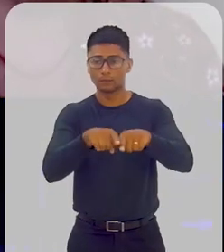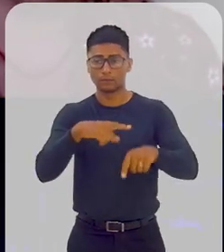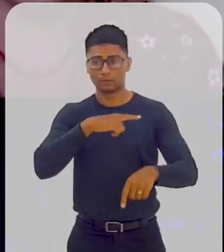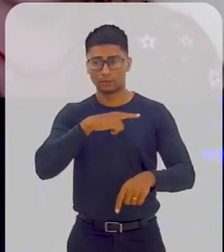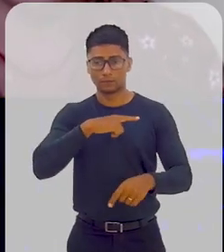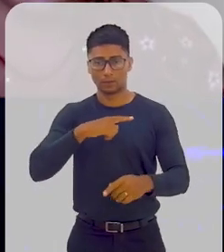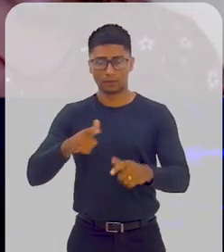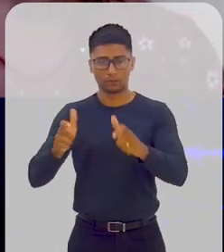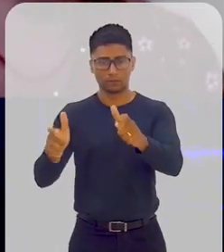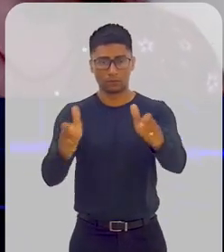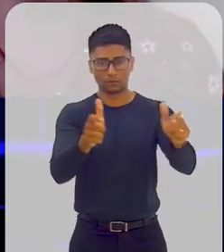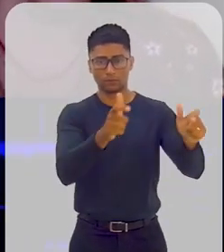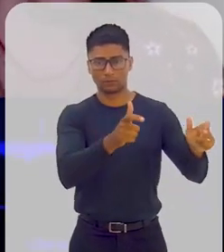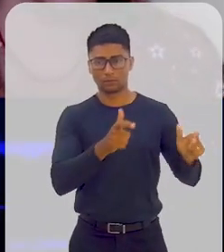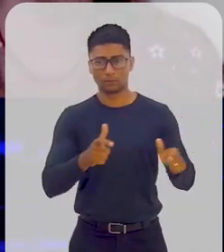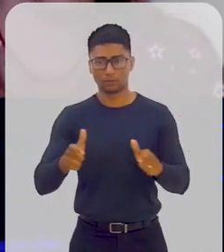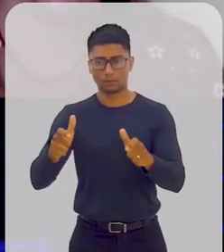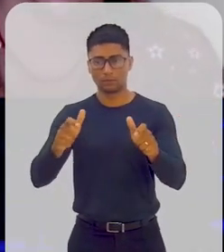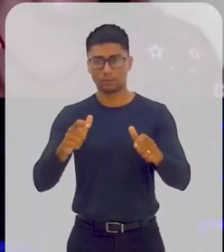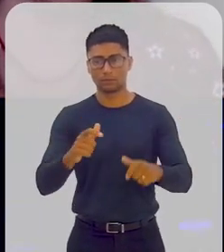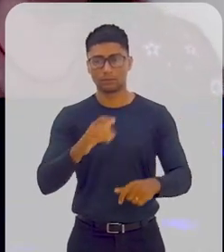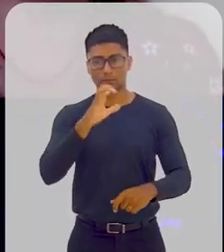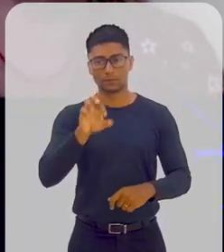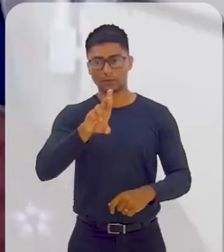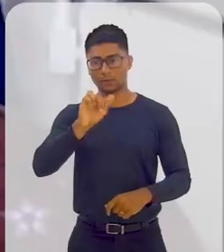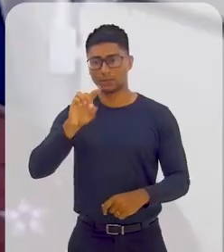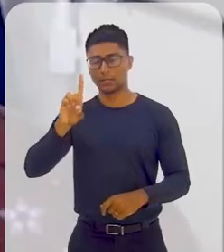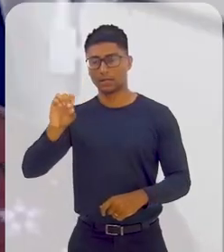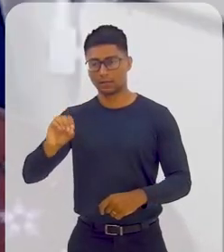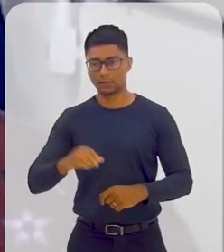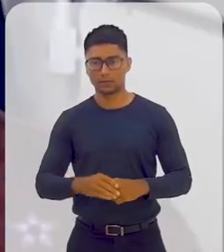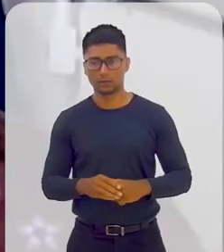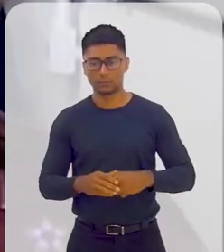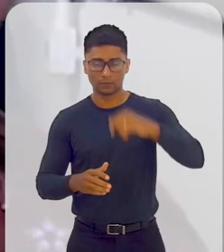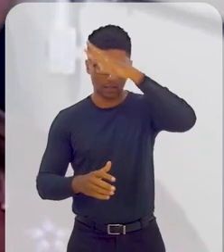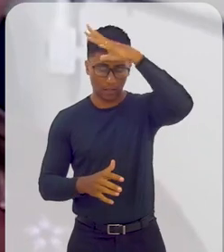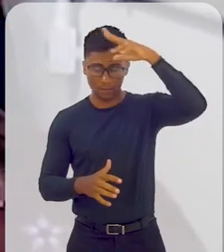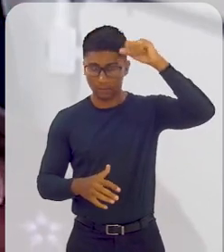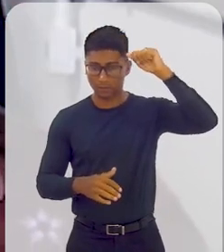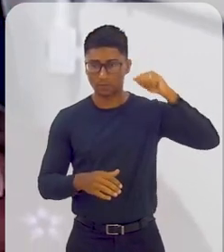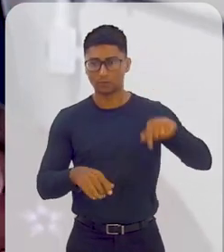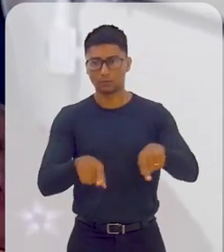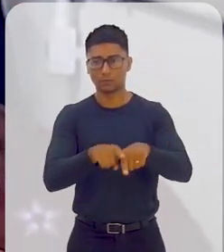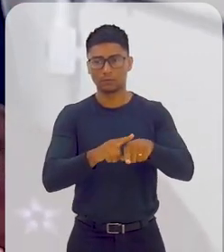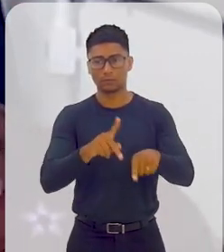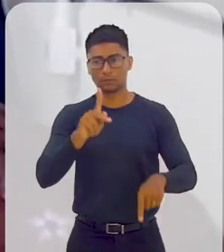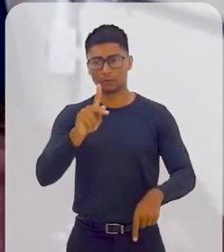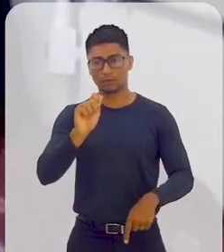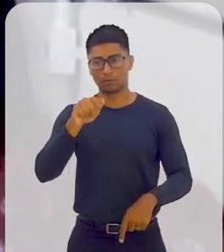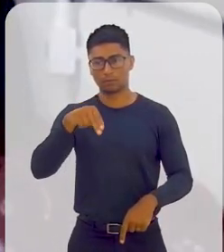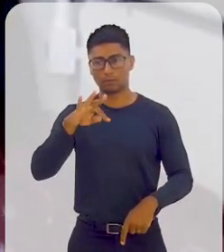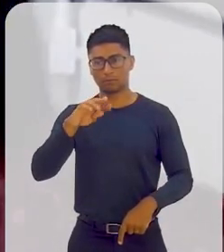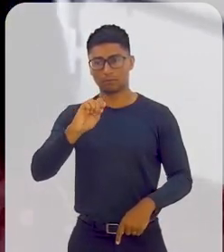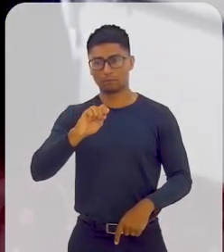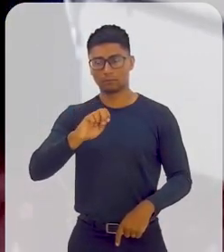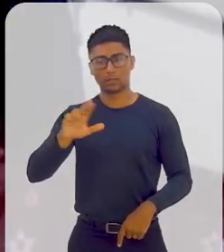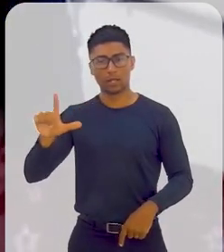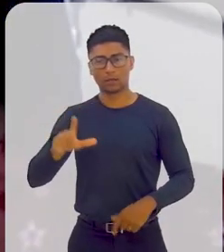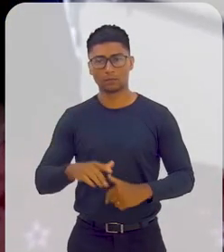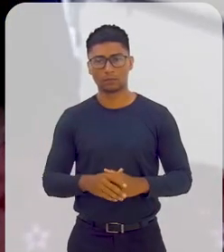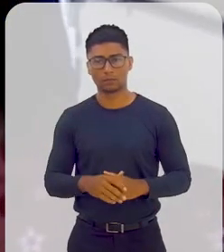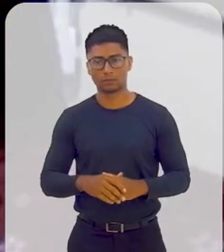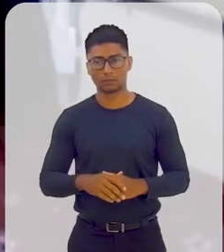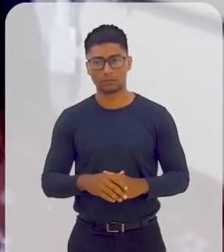centros ecorregionais, como, por exemplo, Cerrados, Amazônia Oriental, Pantanal, centros de produto, como